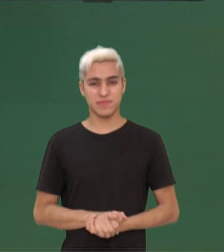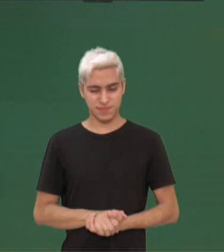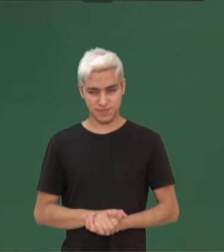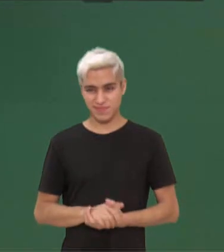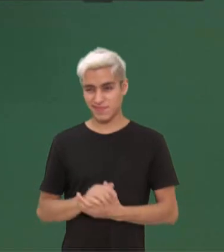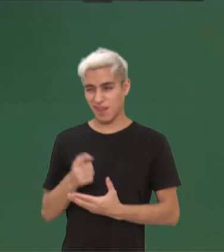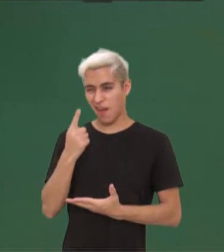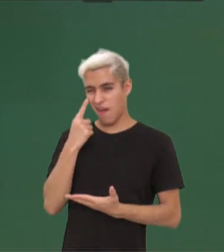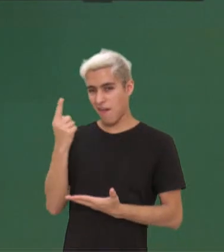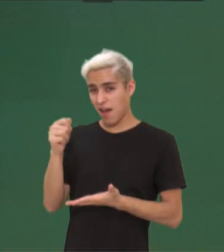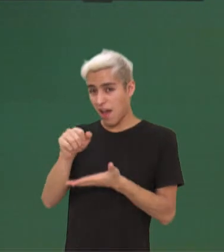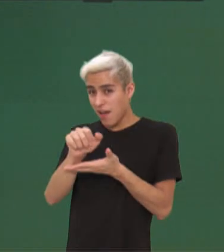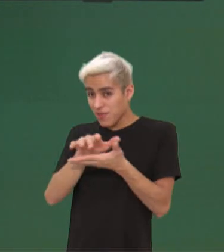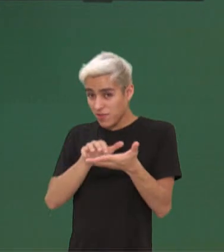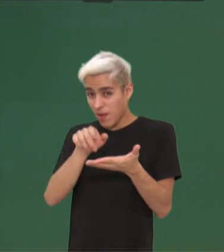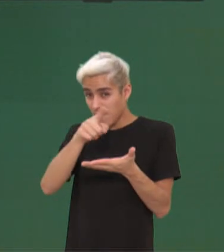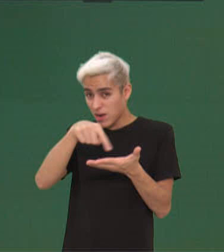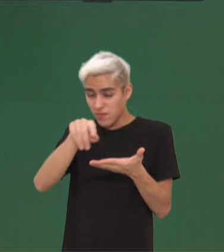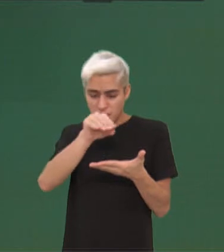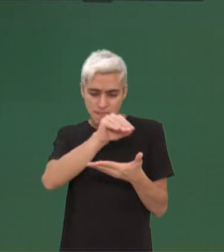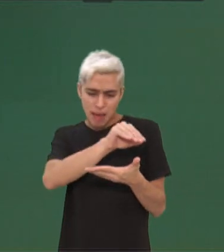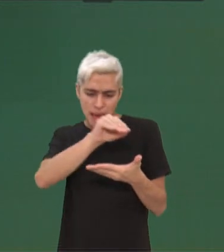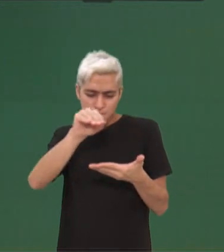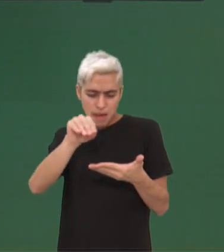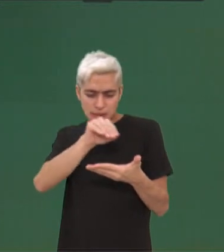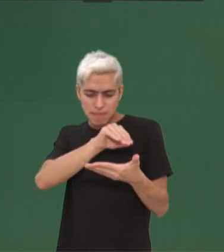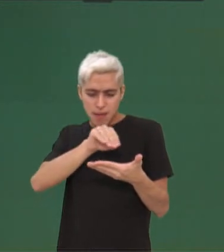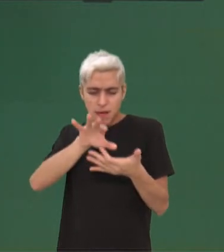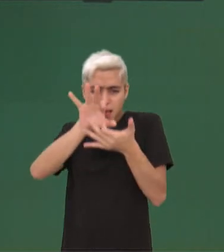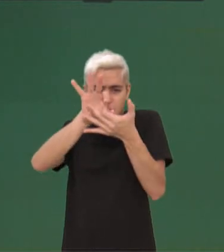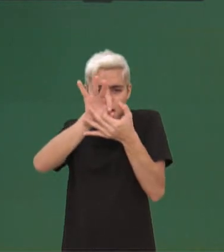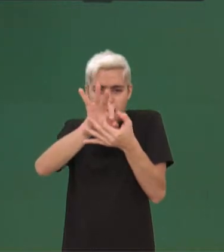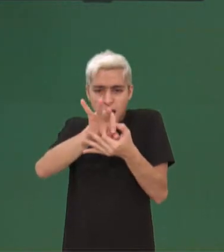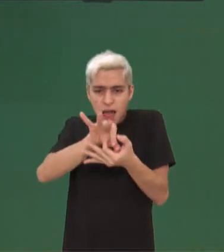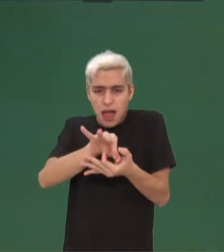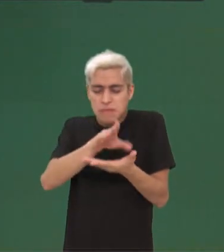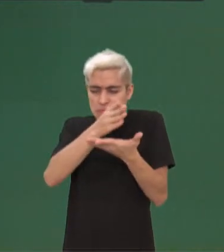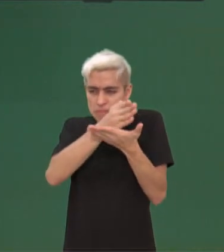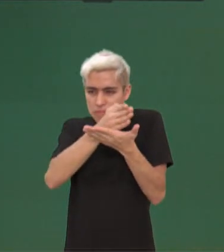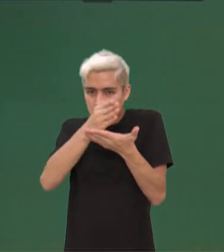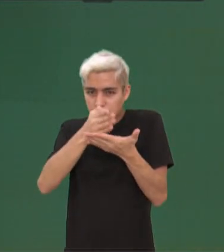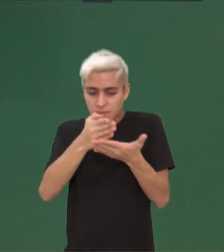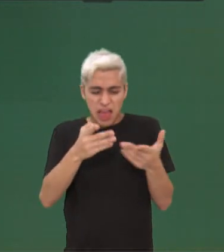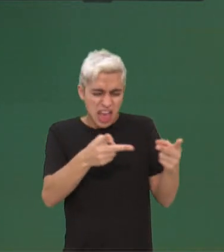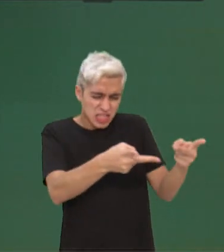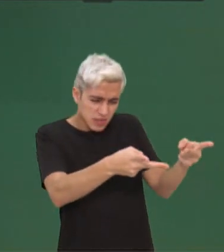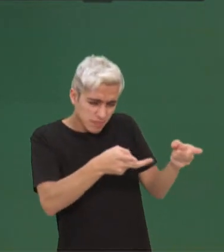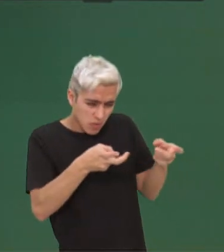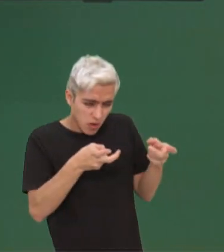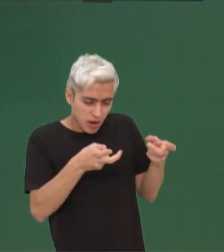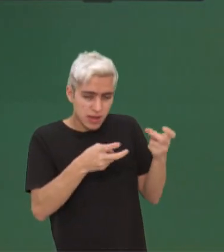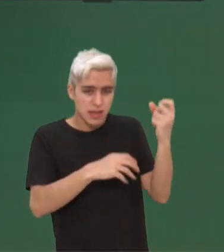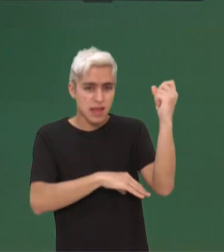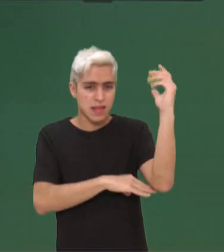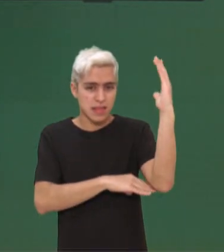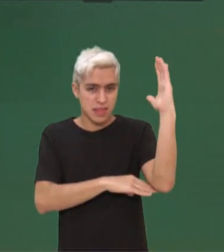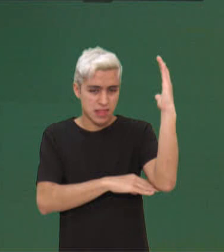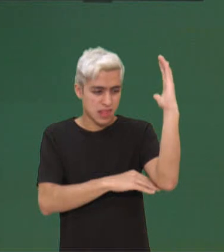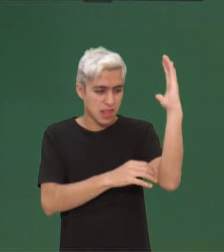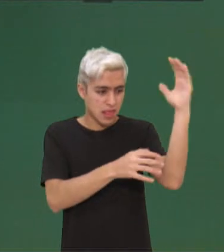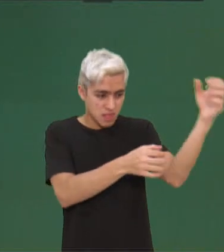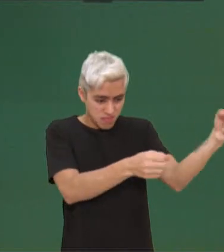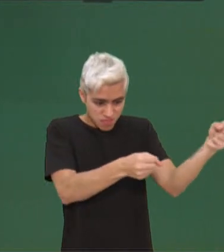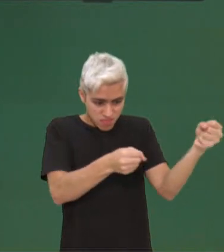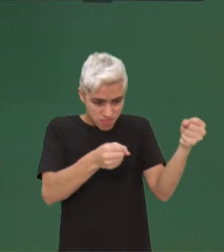Ficou o exercício para vocês colocarem ali a sequência certa, desde a exploração, a retirada da matéria-prima até